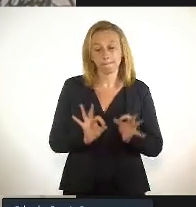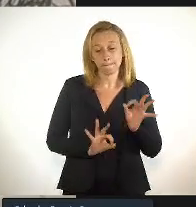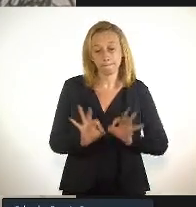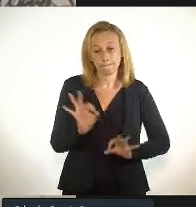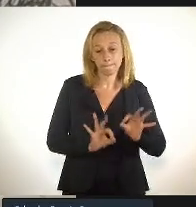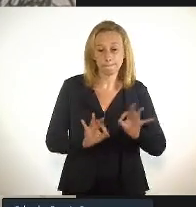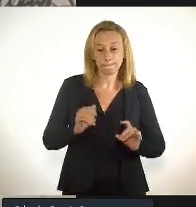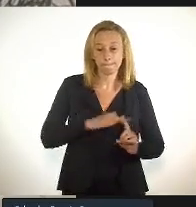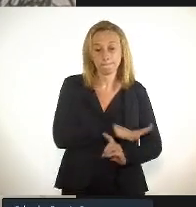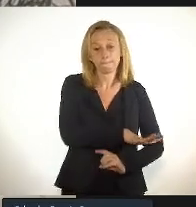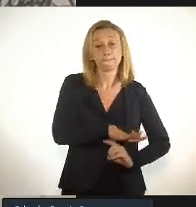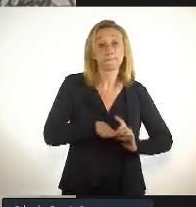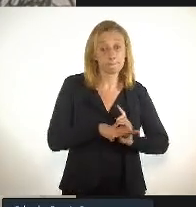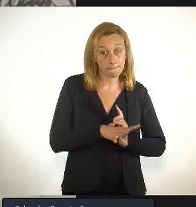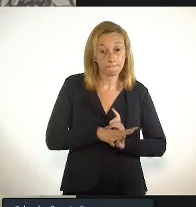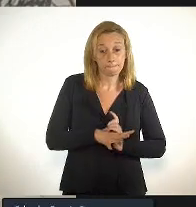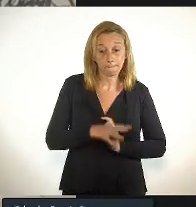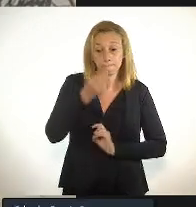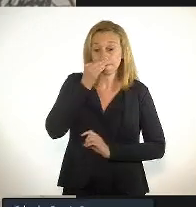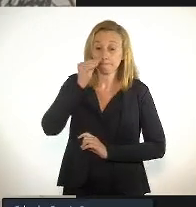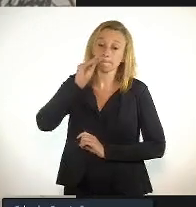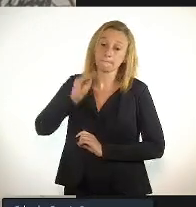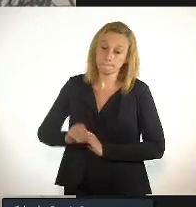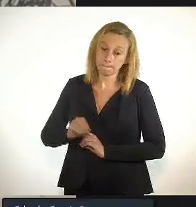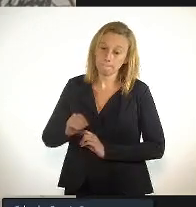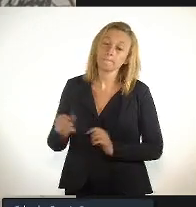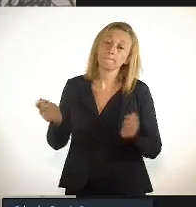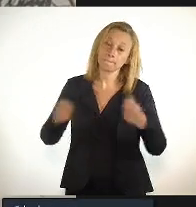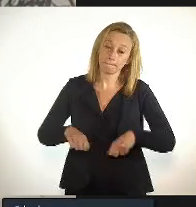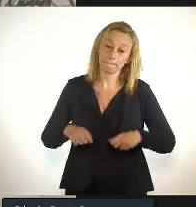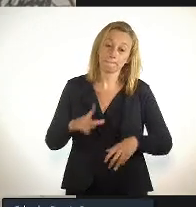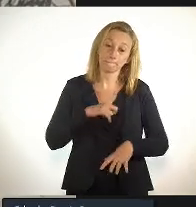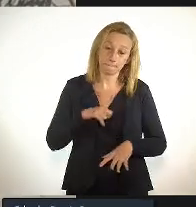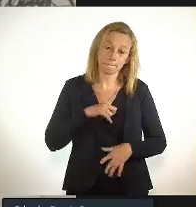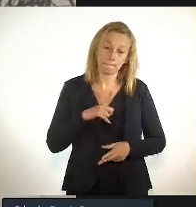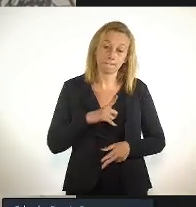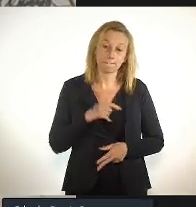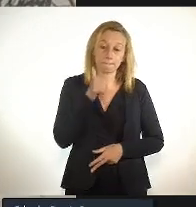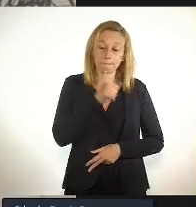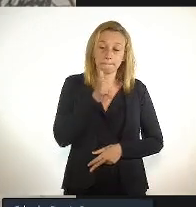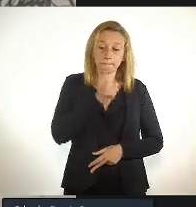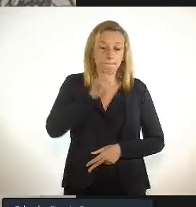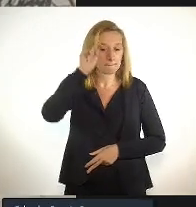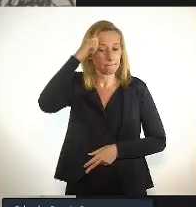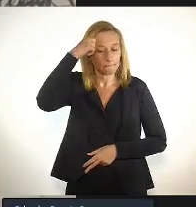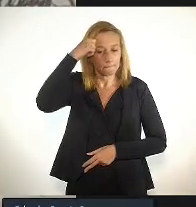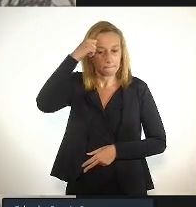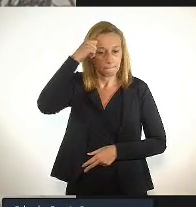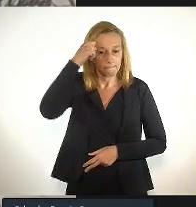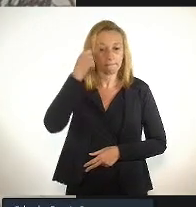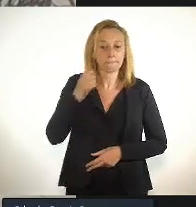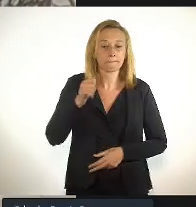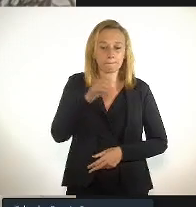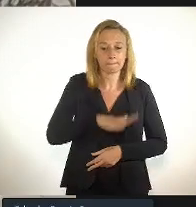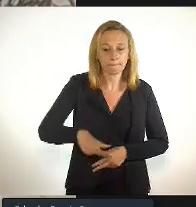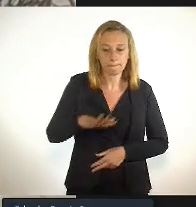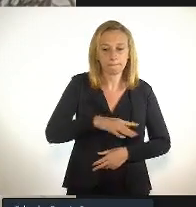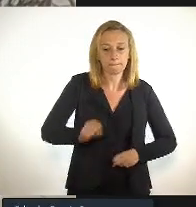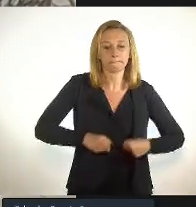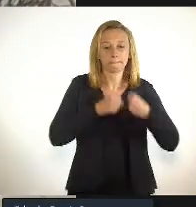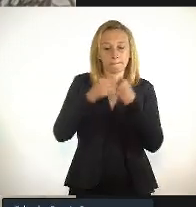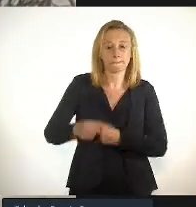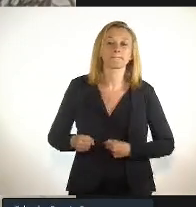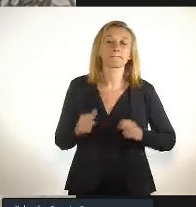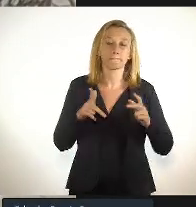organizar uma sociedade que despreza a possibilidade de termos mulheres pretas em espaços de poder